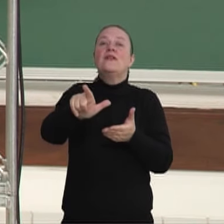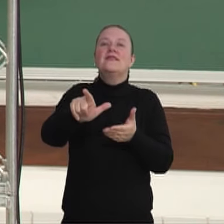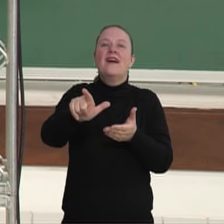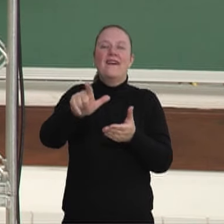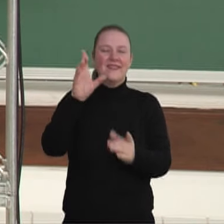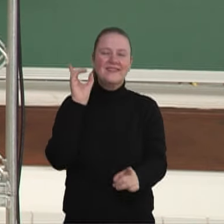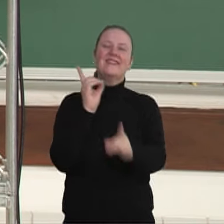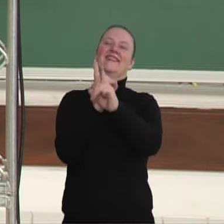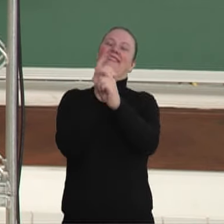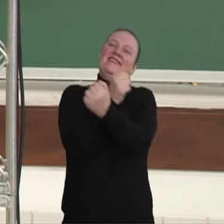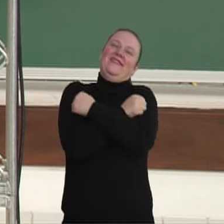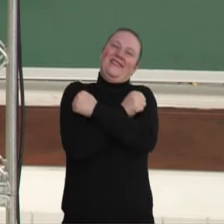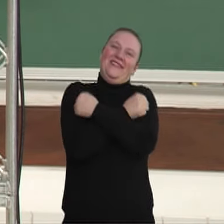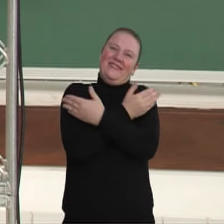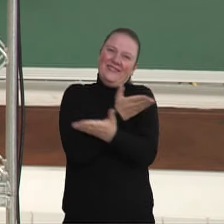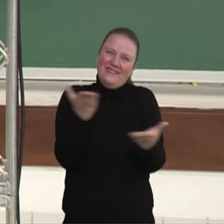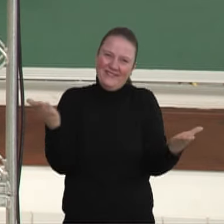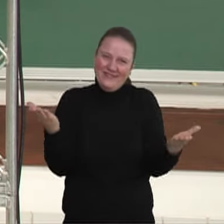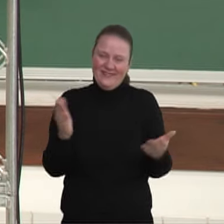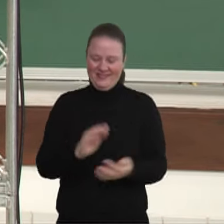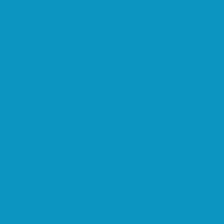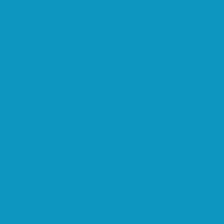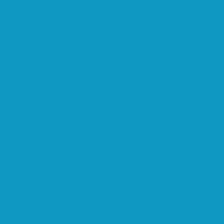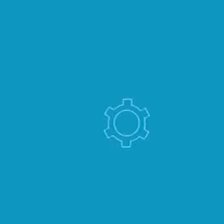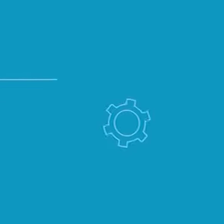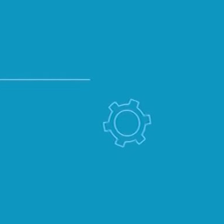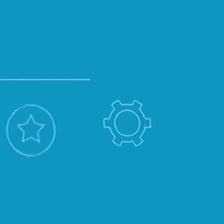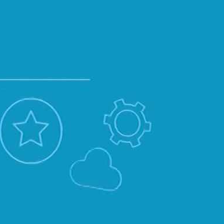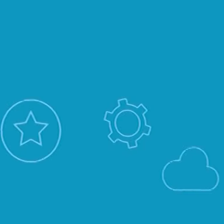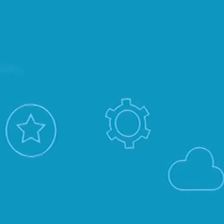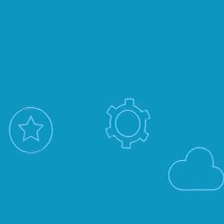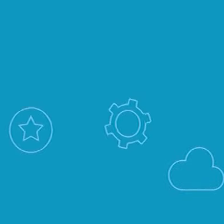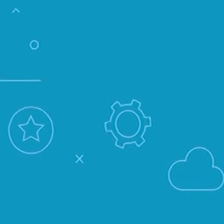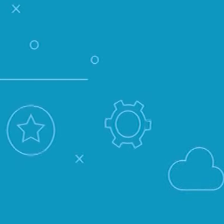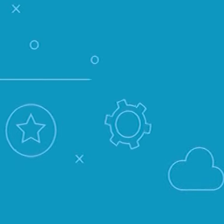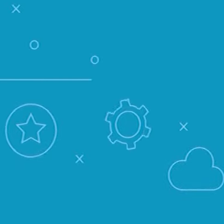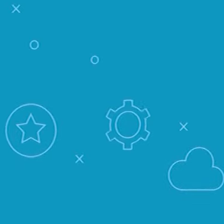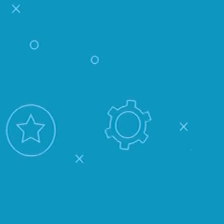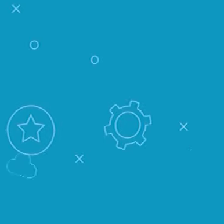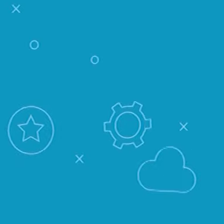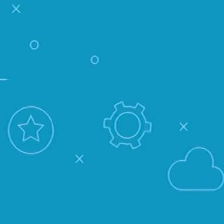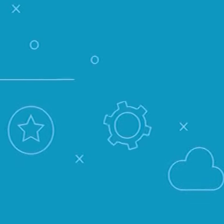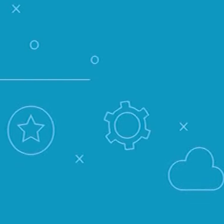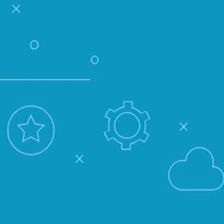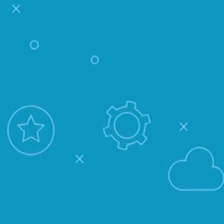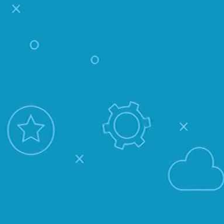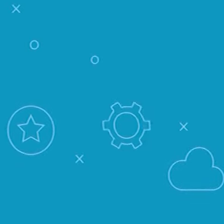aí.